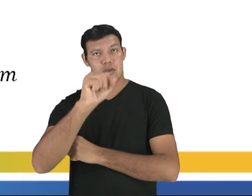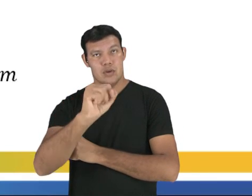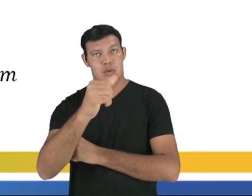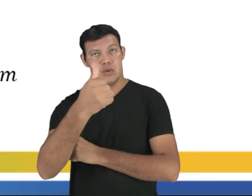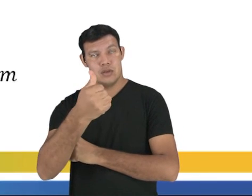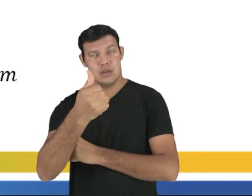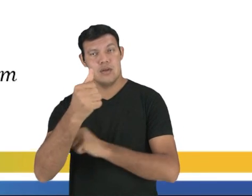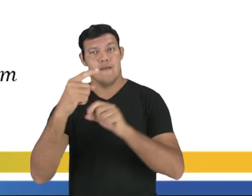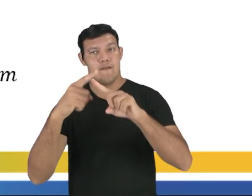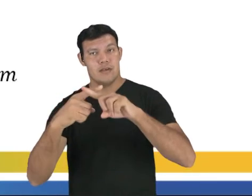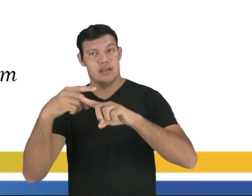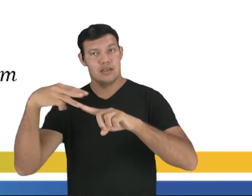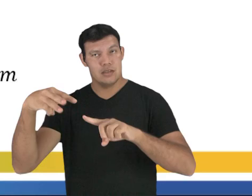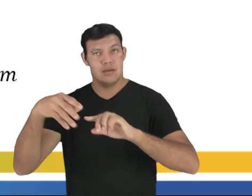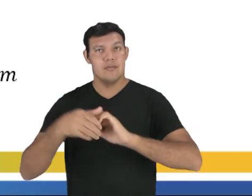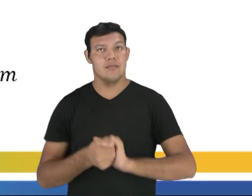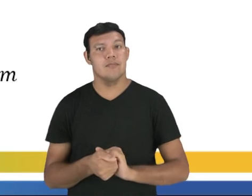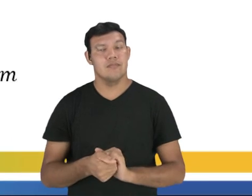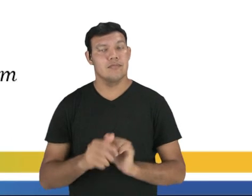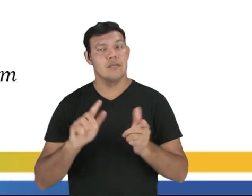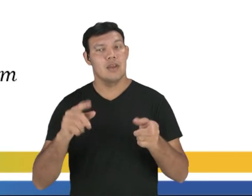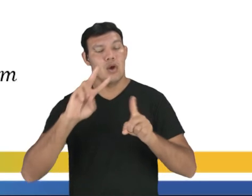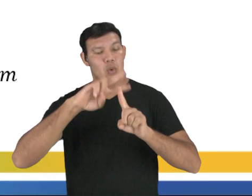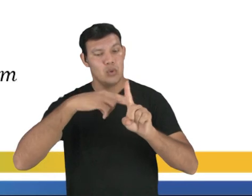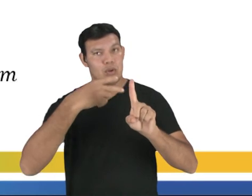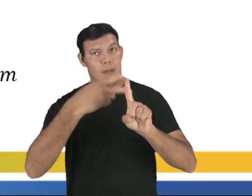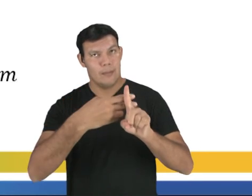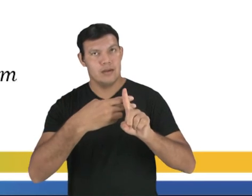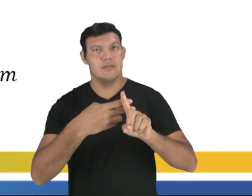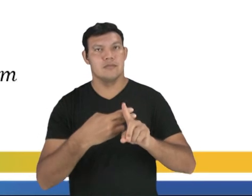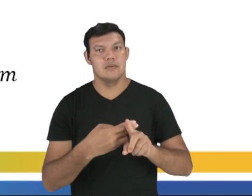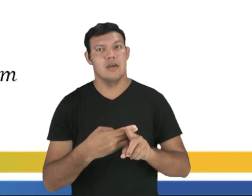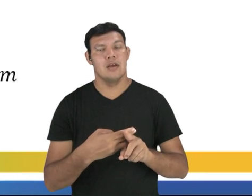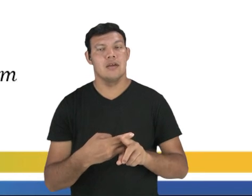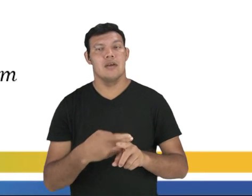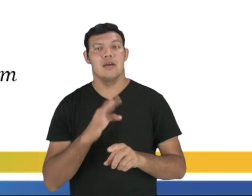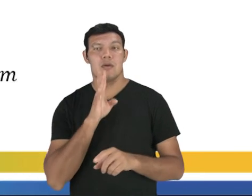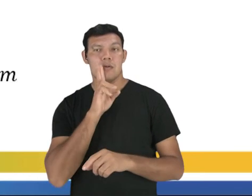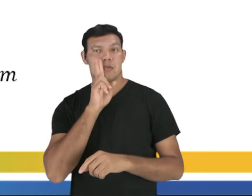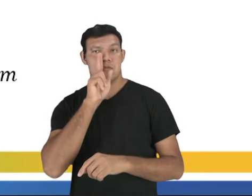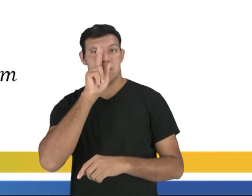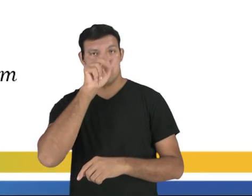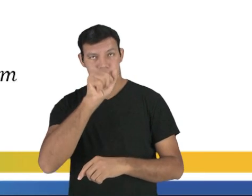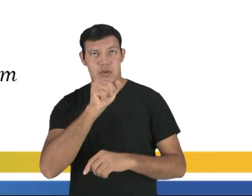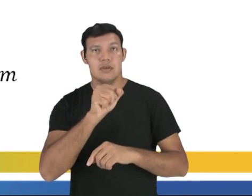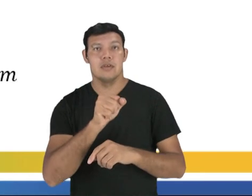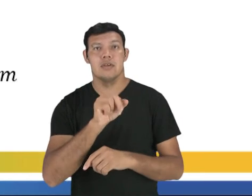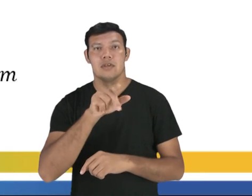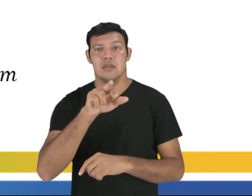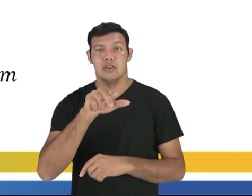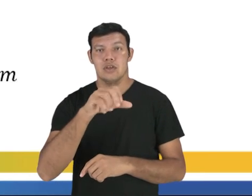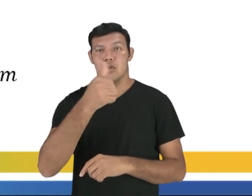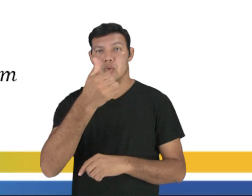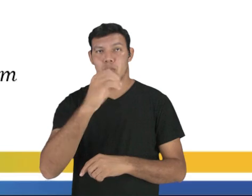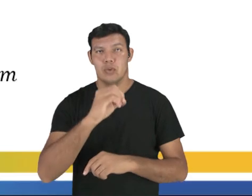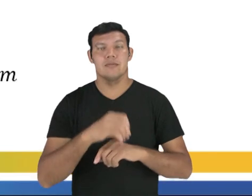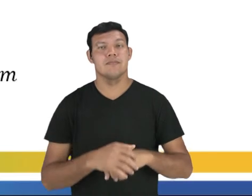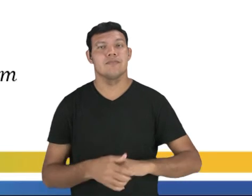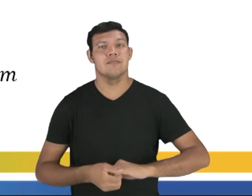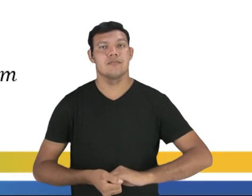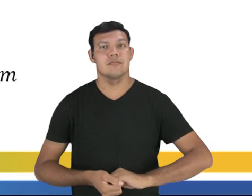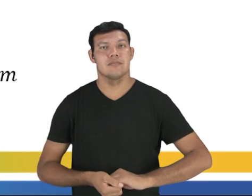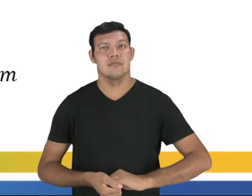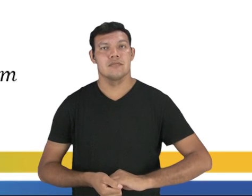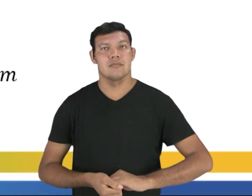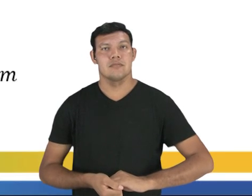efeitos didáticos nós arredondamos aquele valor para 10, está ali na tabela. E aí, nós temos que a força-peso é a massa vezes a gravidade, e